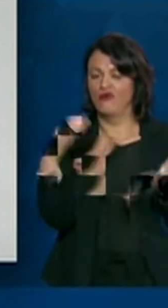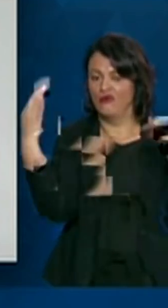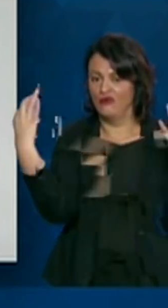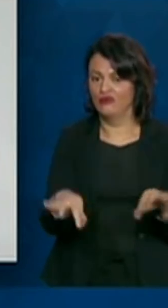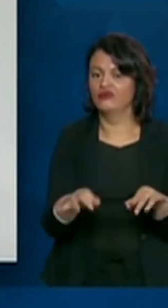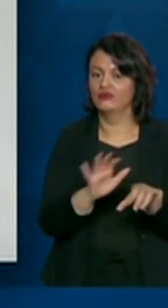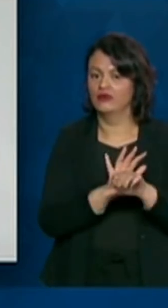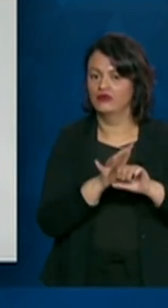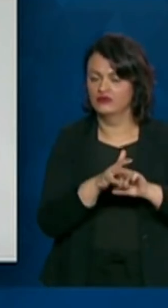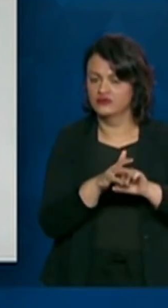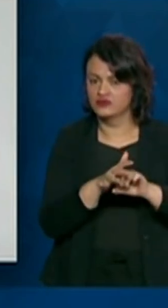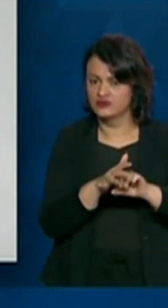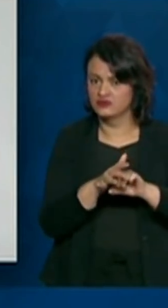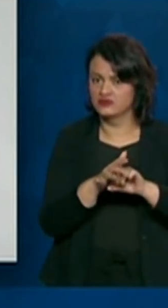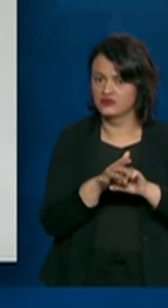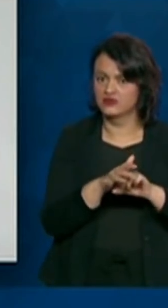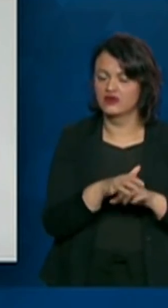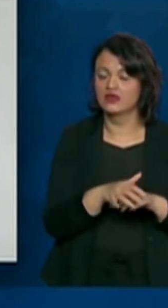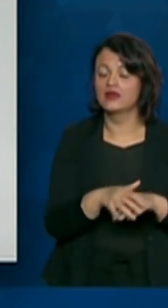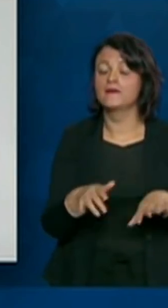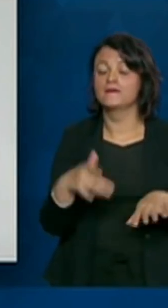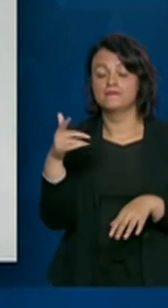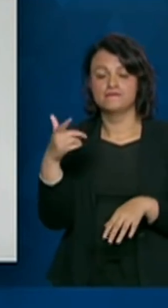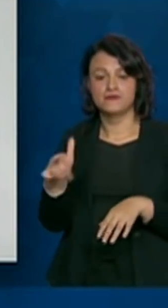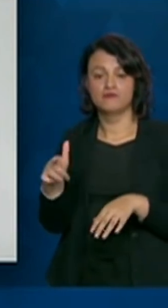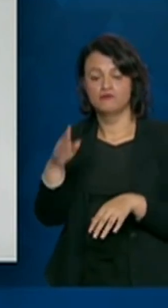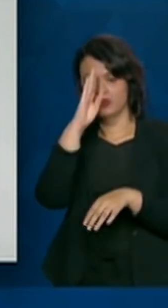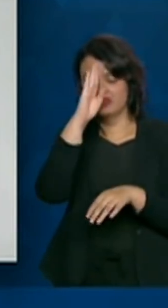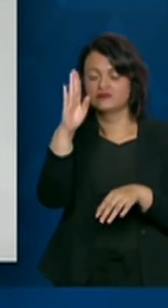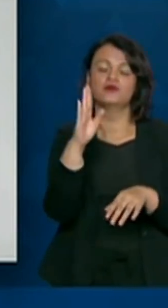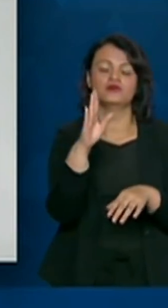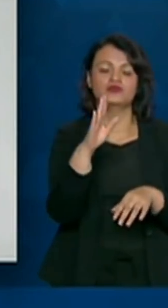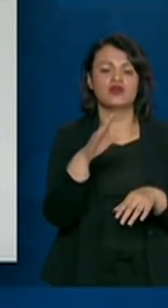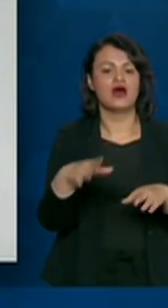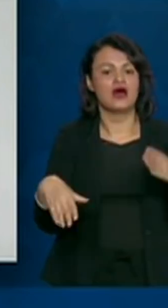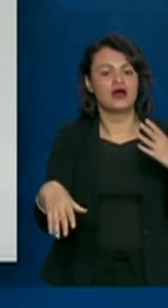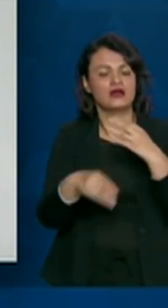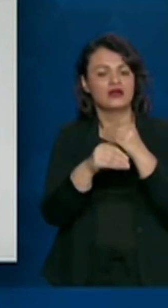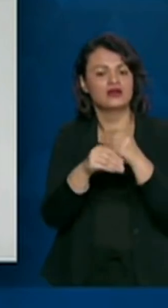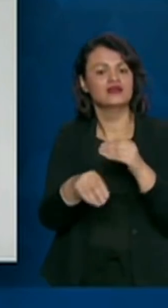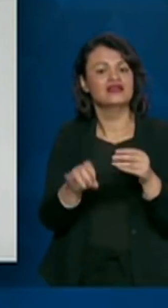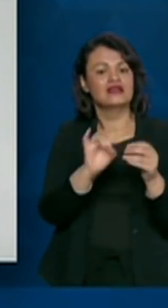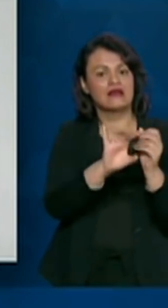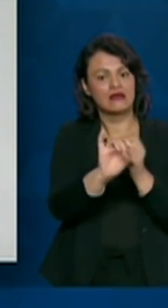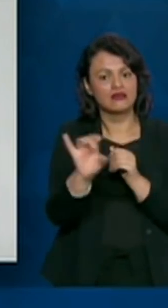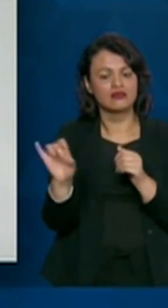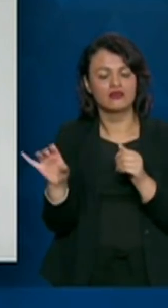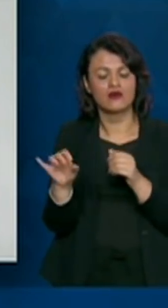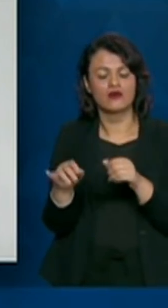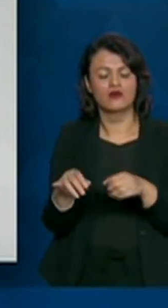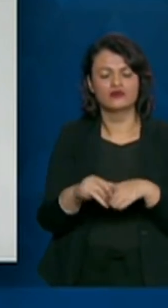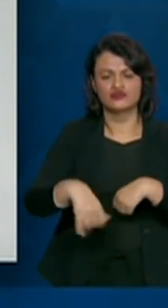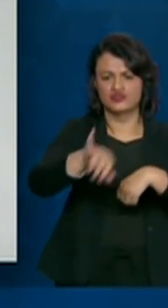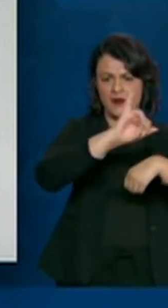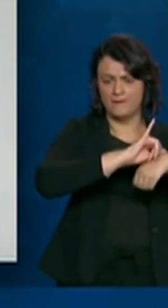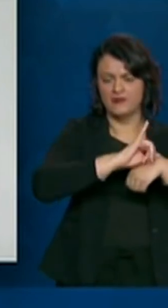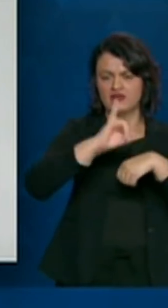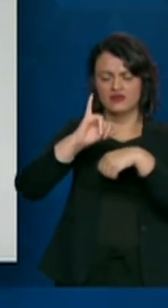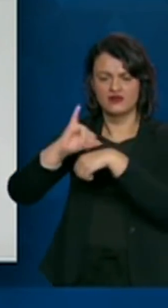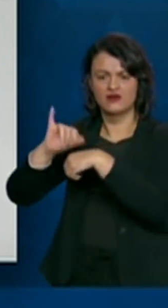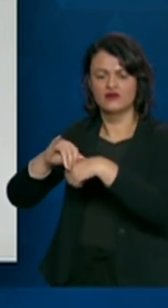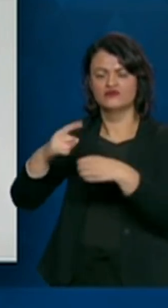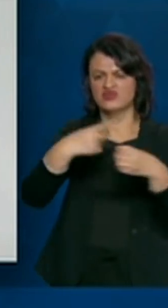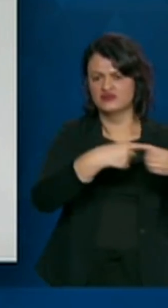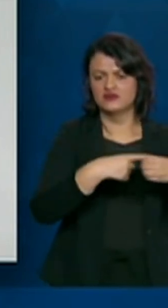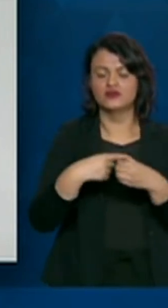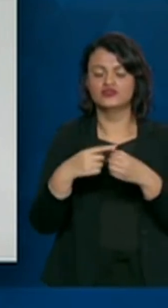de Covid, e principalmente agregados em cada uma das capitais, regiões metropolitanas